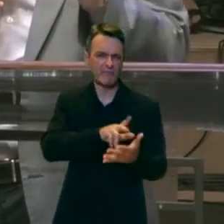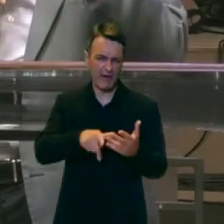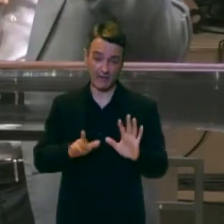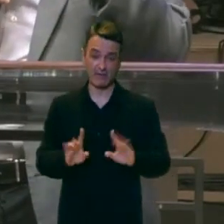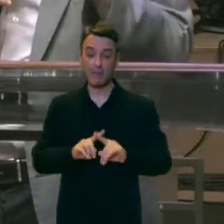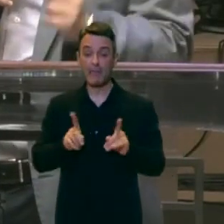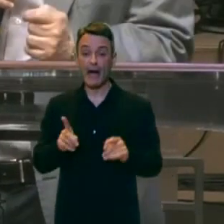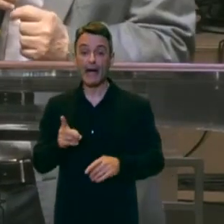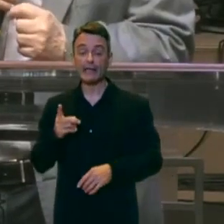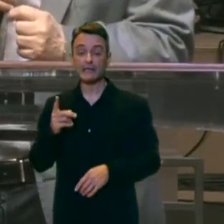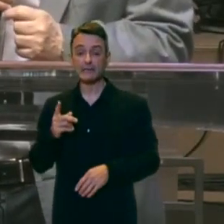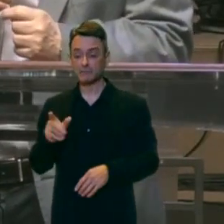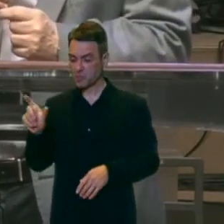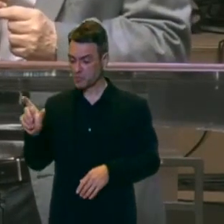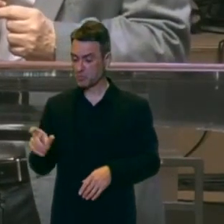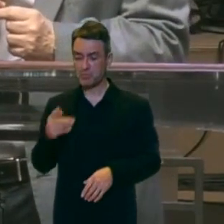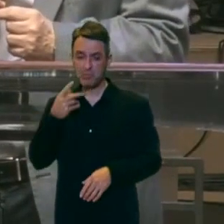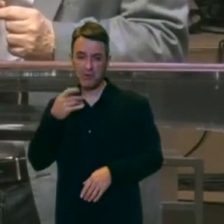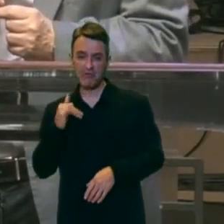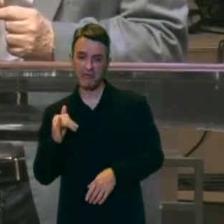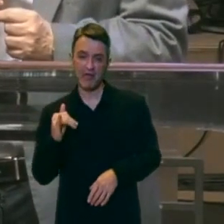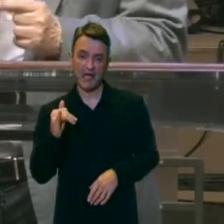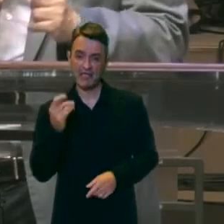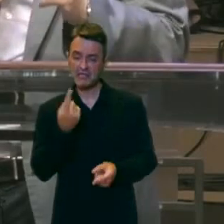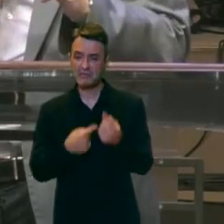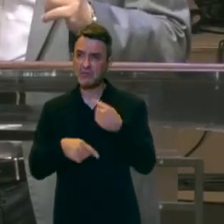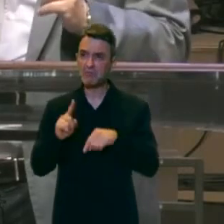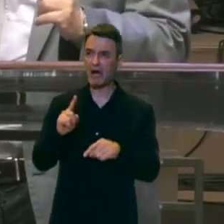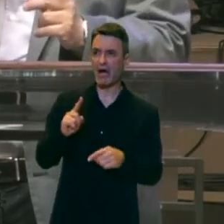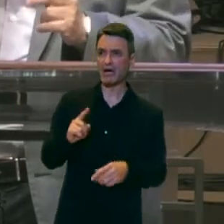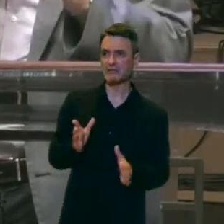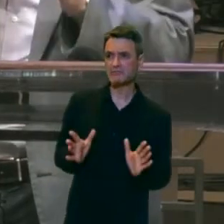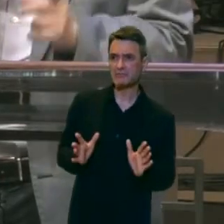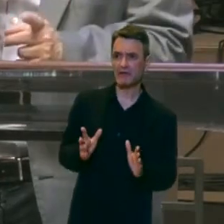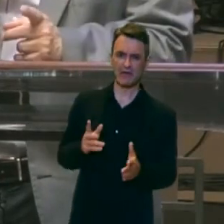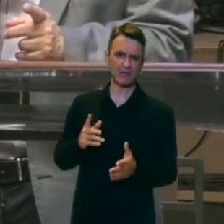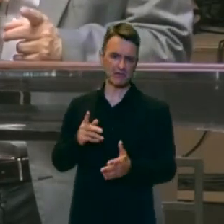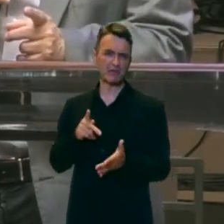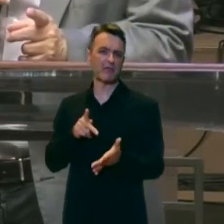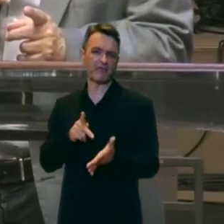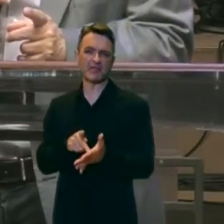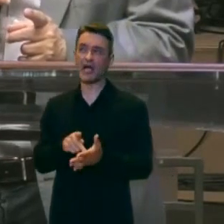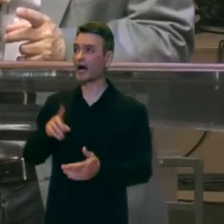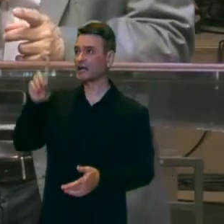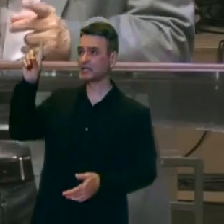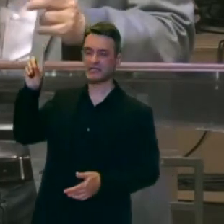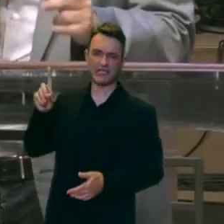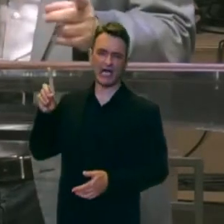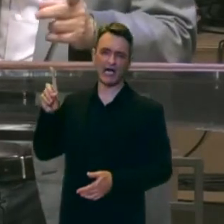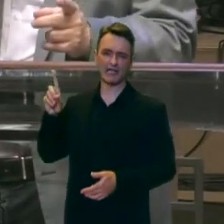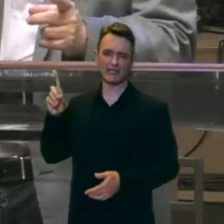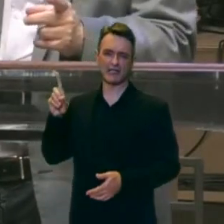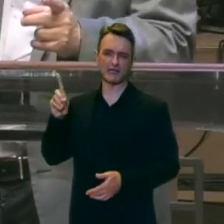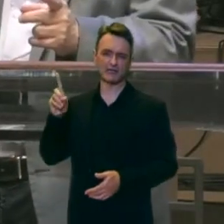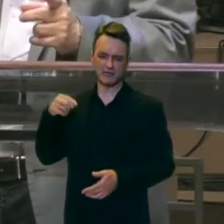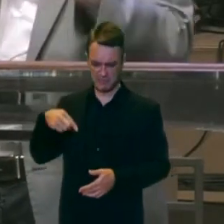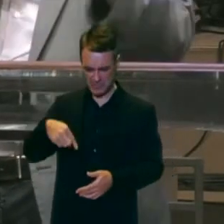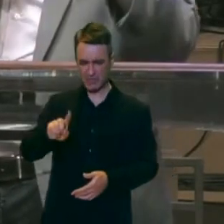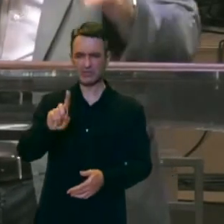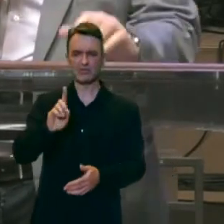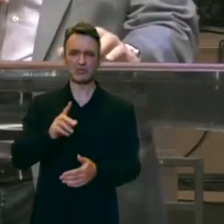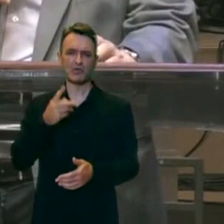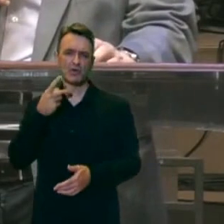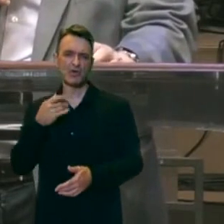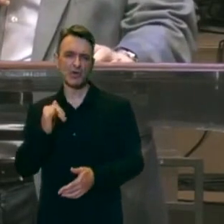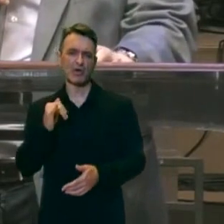profetiza prosperidade será reconhecido como verdadeiro enviado do Senhor, se aquilo que profetizou